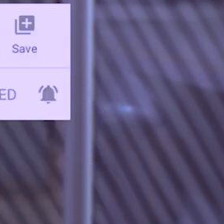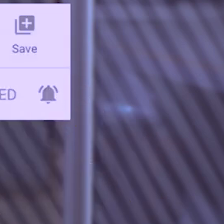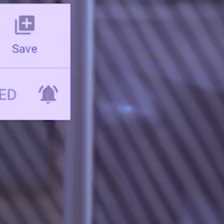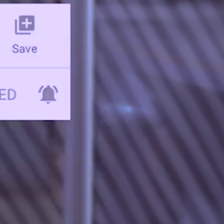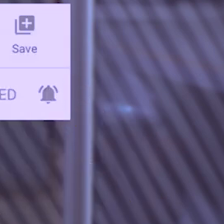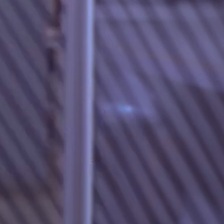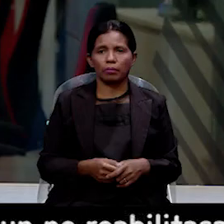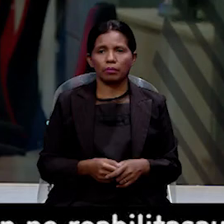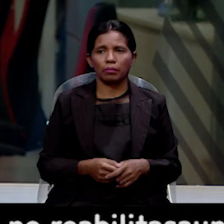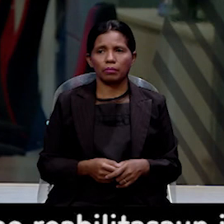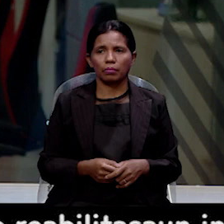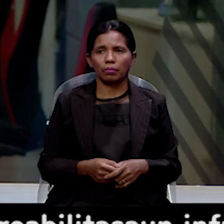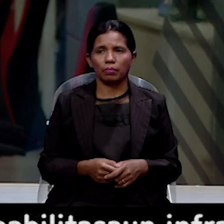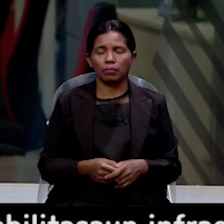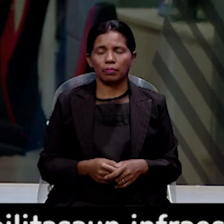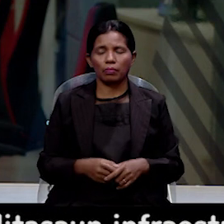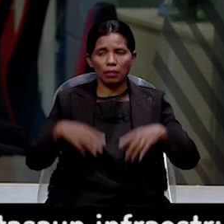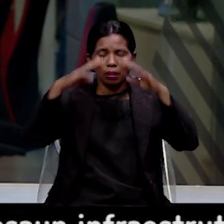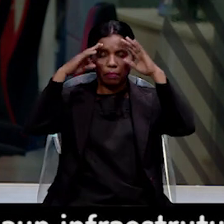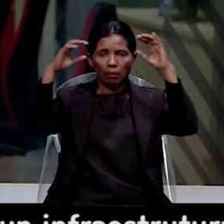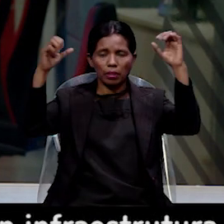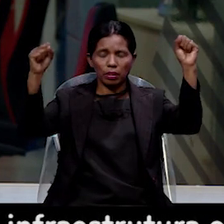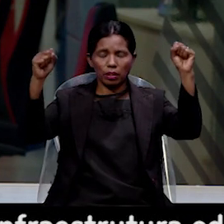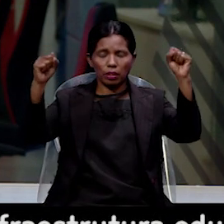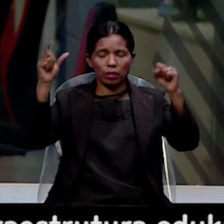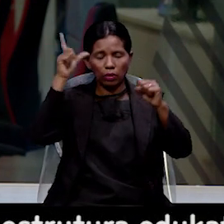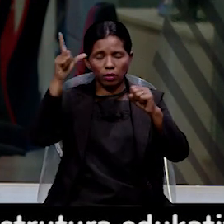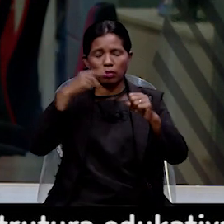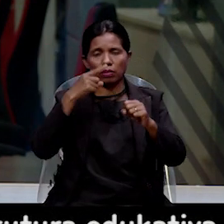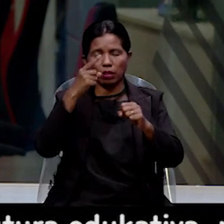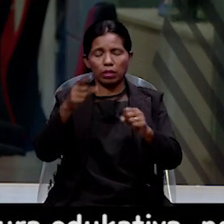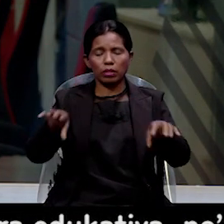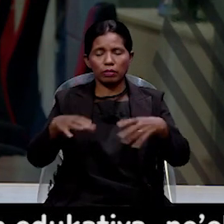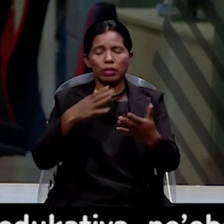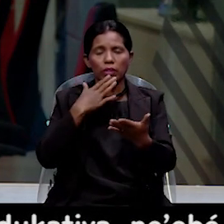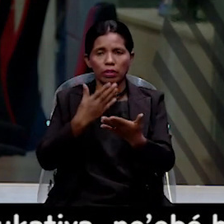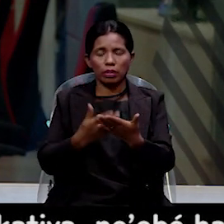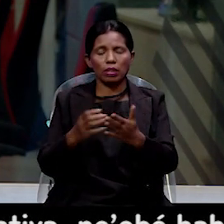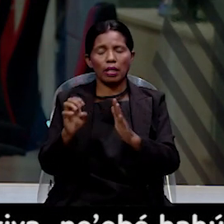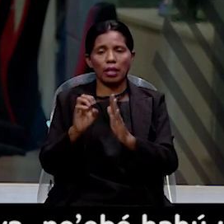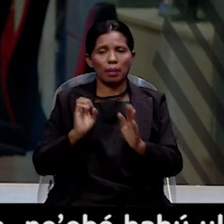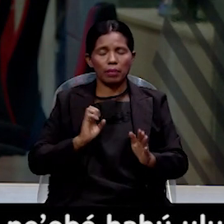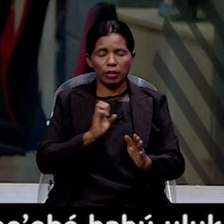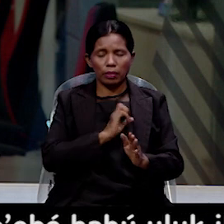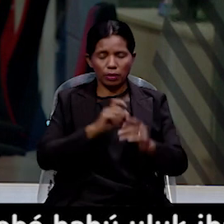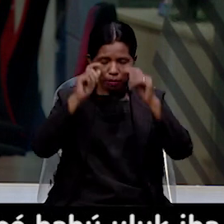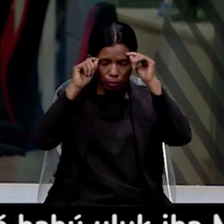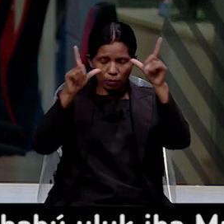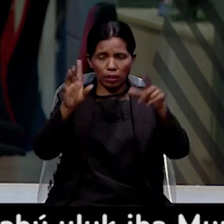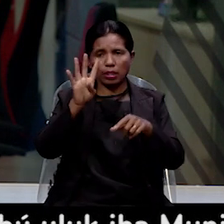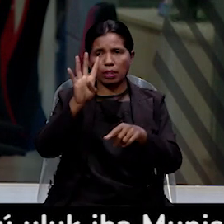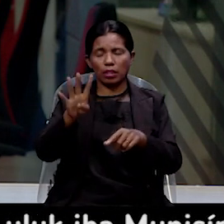more information. Presidente da República deseja sucesso ao embaixador Timor Wang Nainhat, nebemak